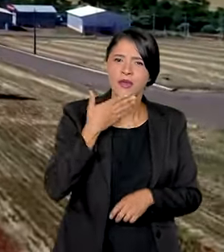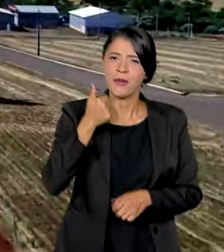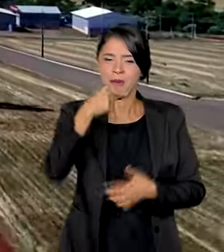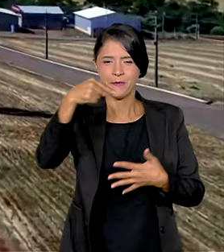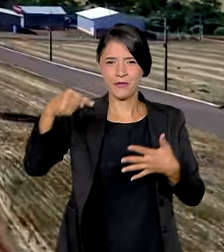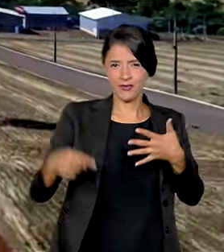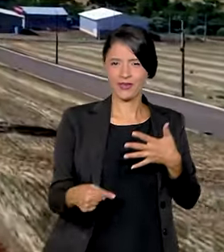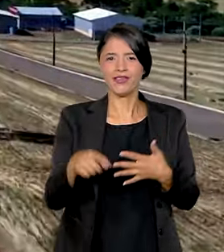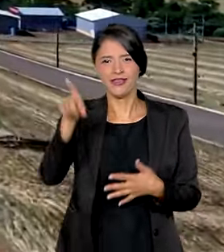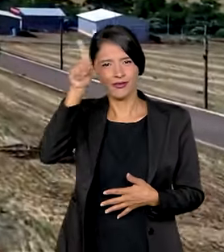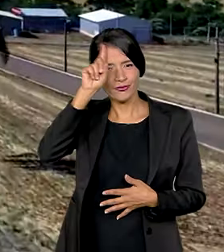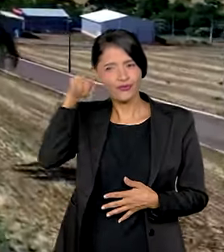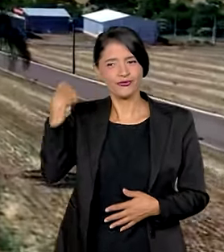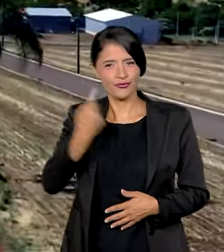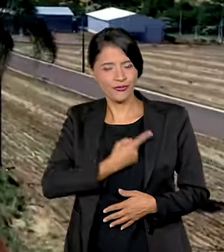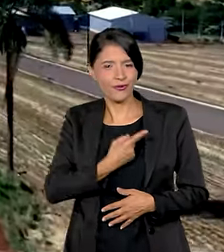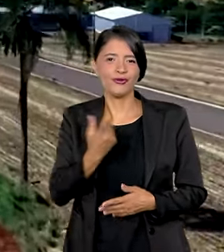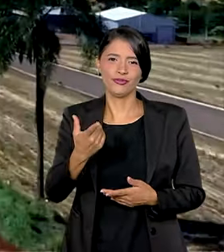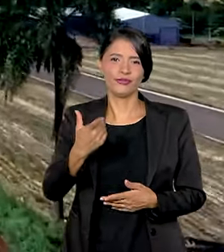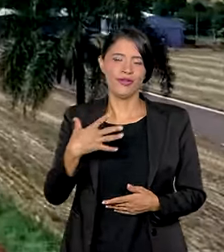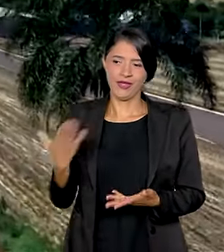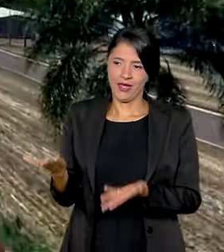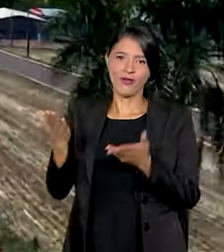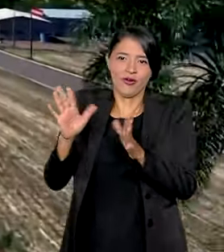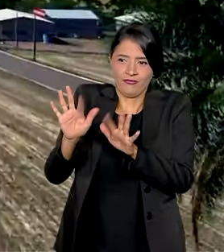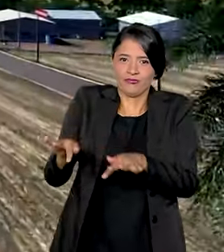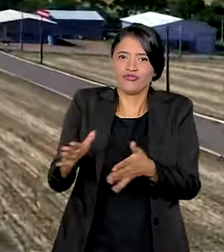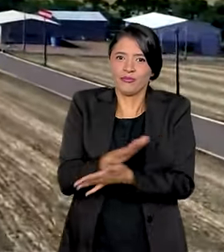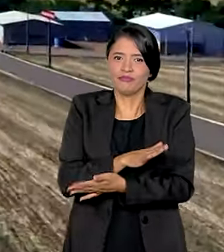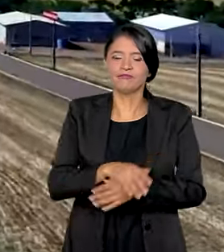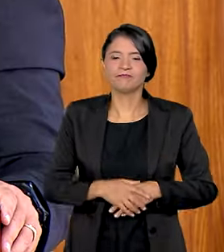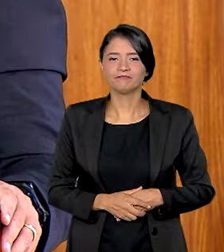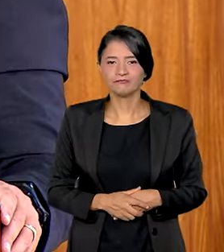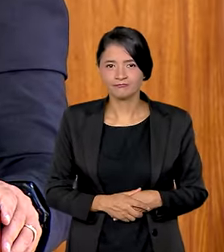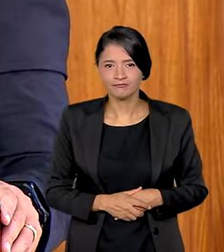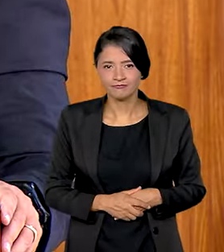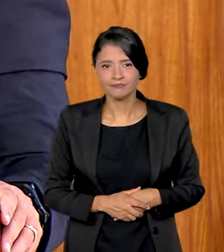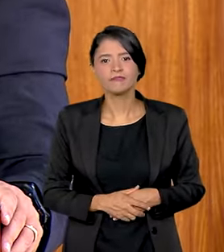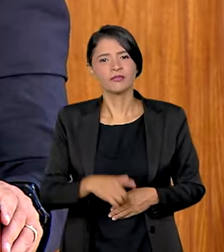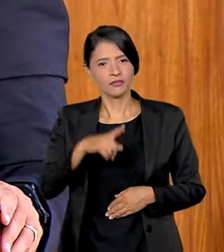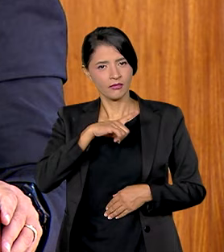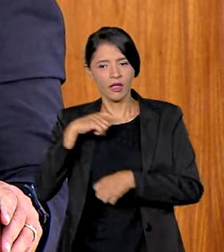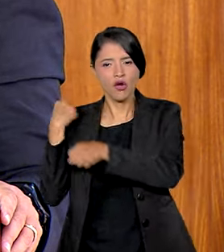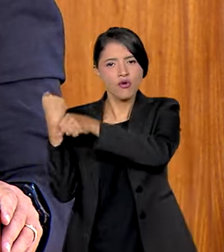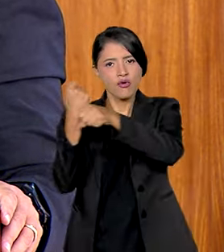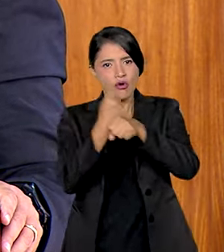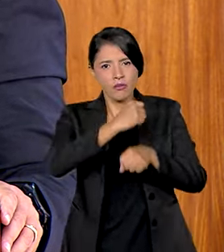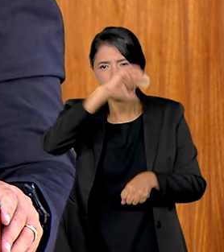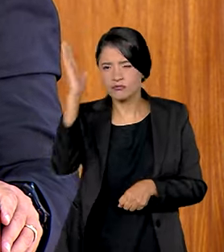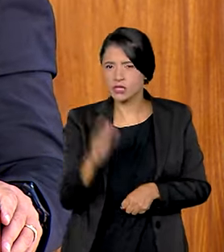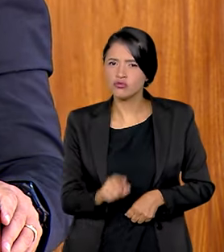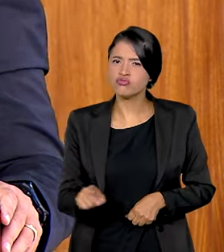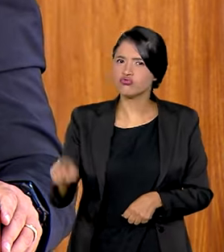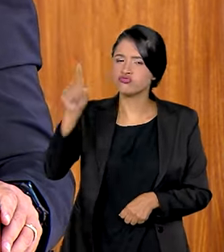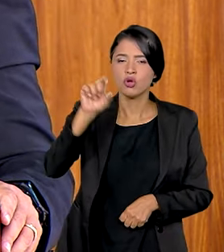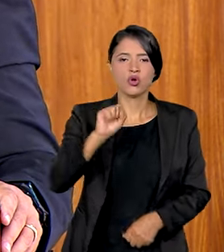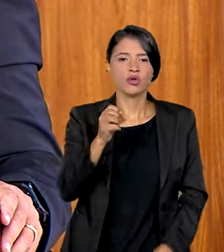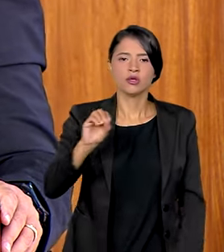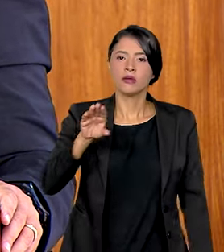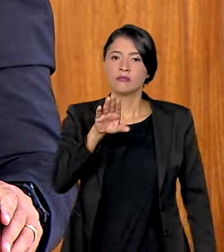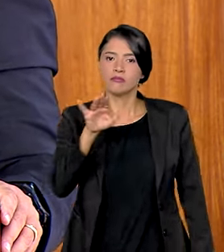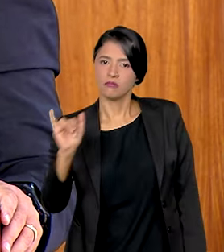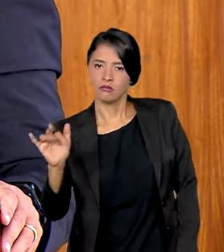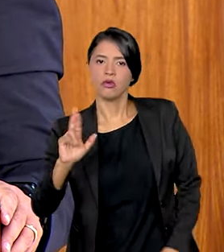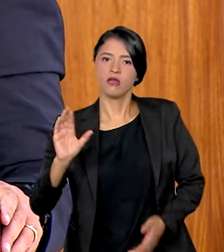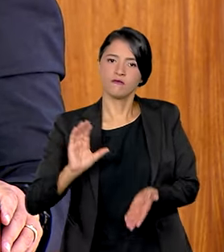as melhorias no nosso dia a dia, com os 3 que já estão finalizados. Temos obras em todo o Brasil, serão 80 bilhões